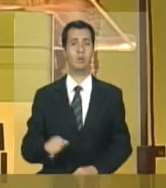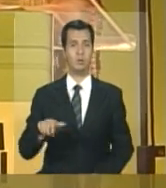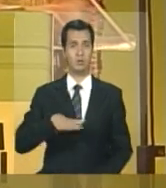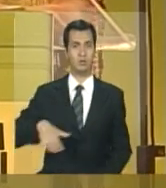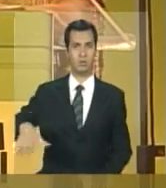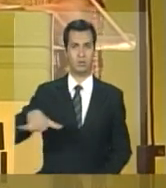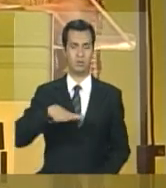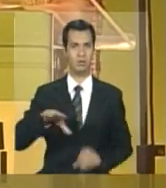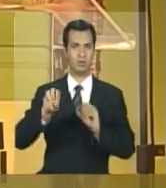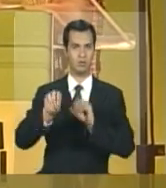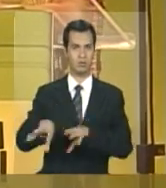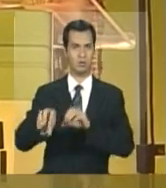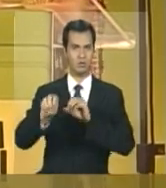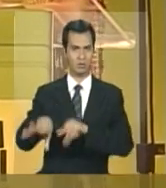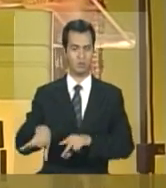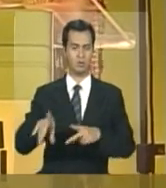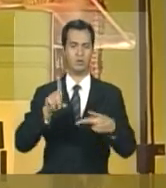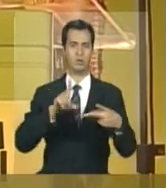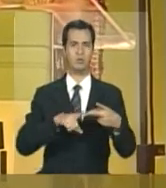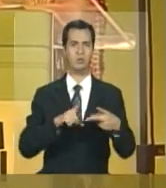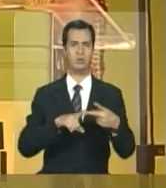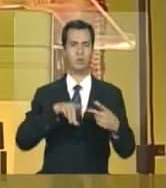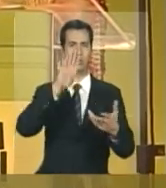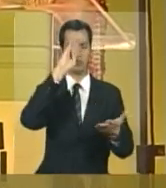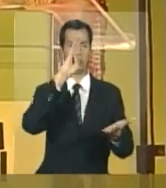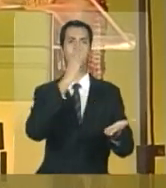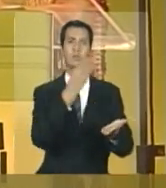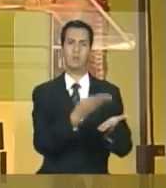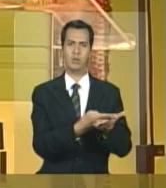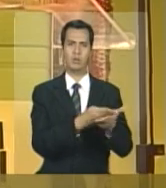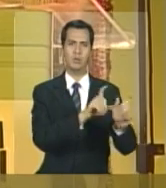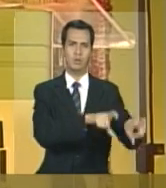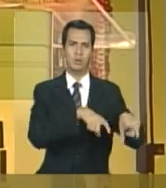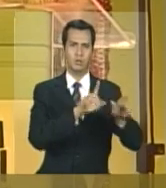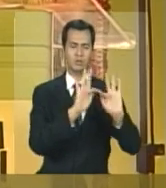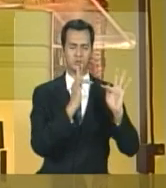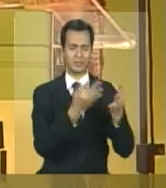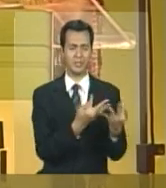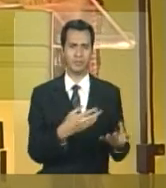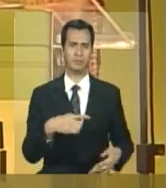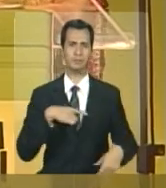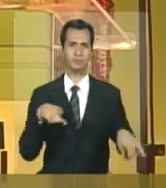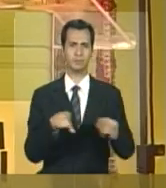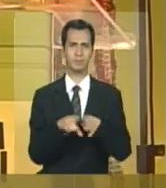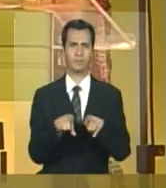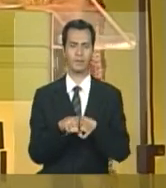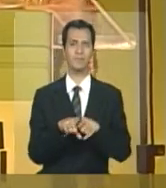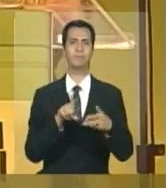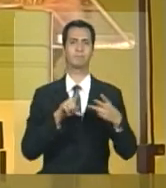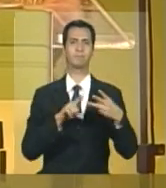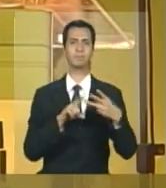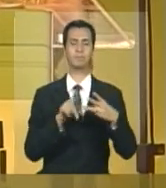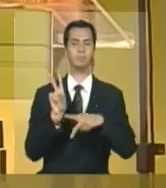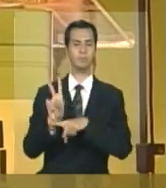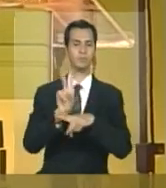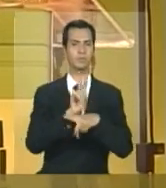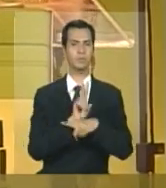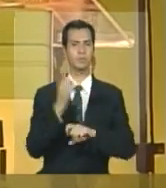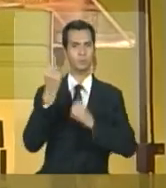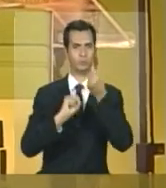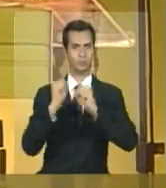educação, de reconhecimento da agricultura familiar, de proteção da indústria